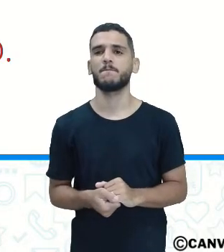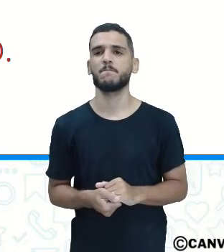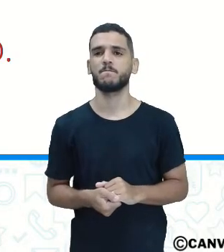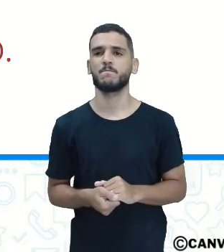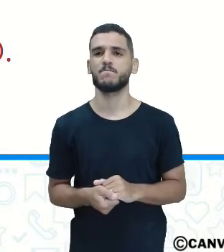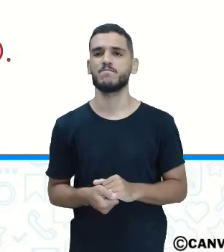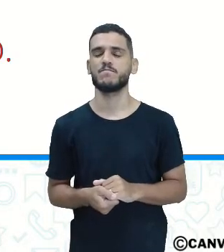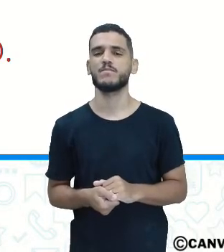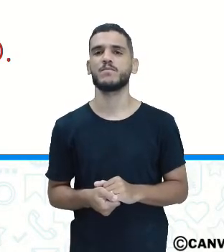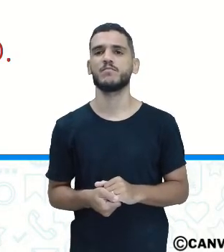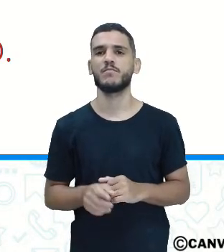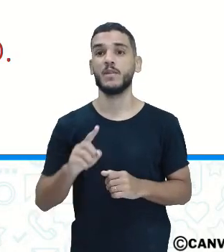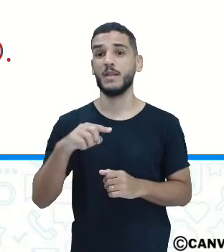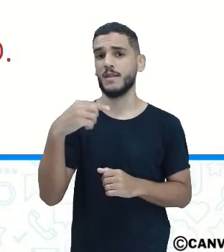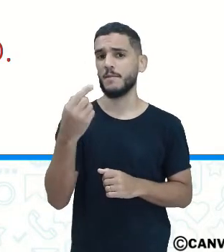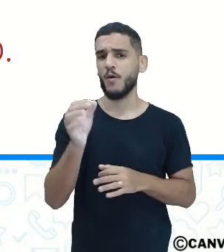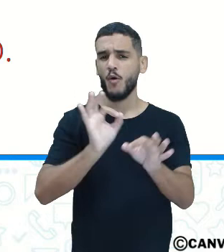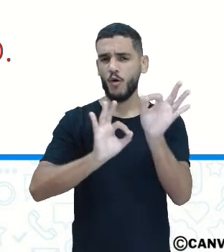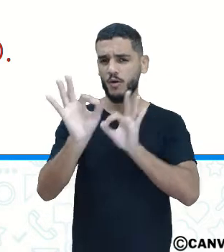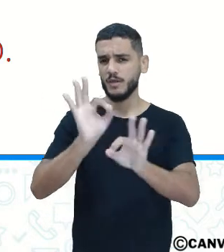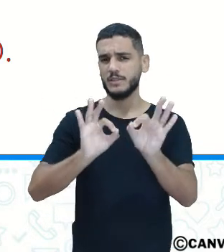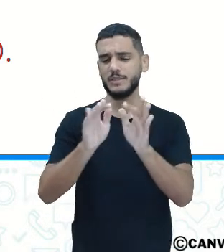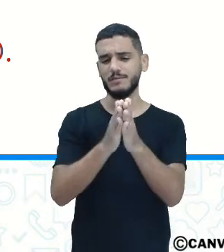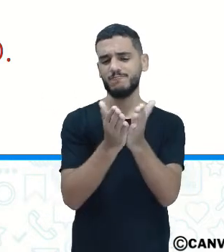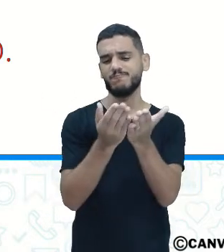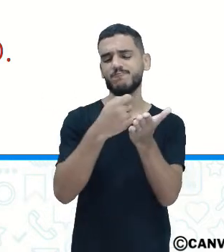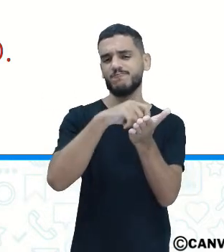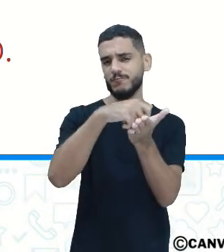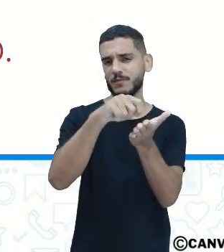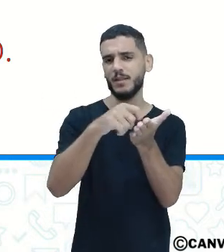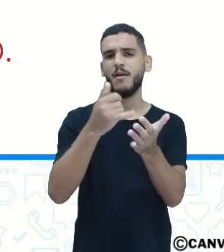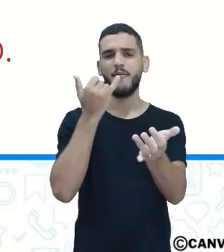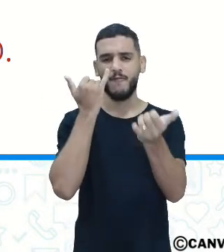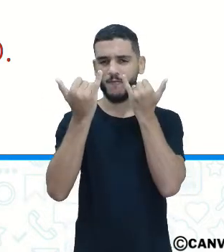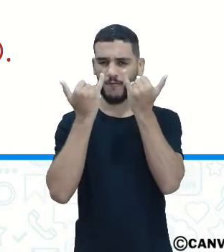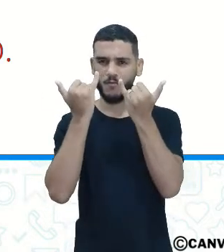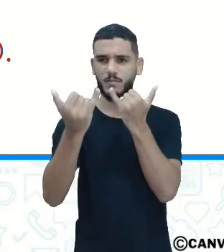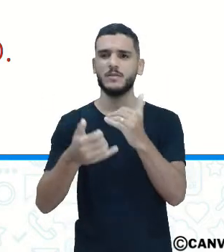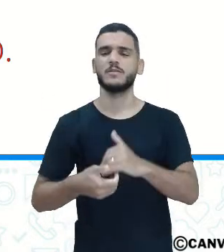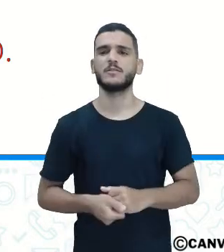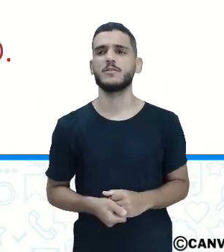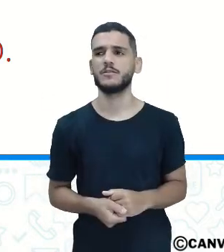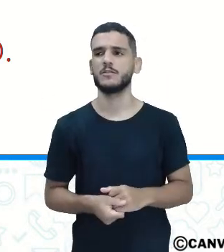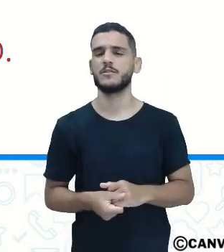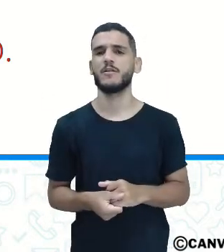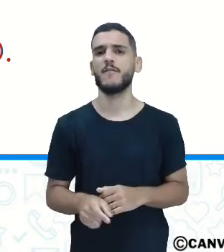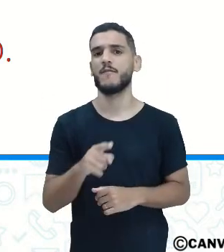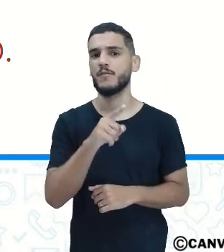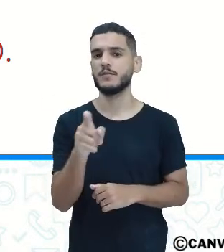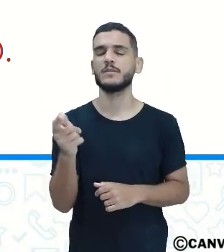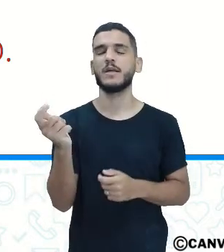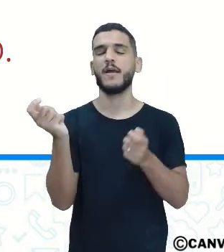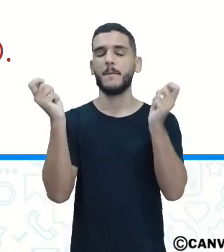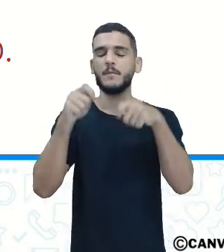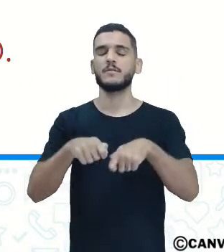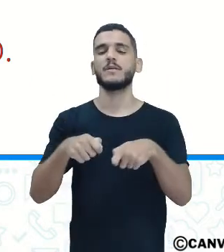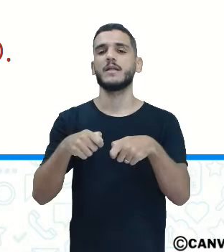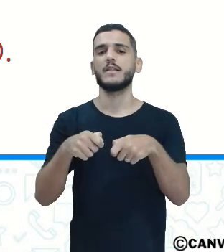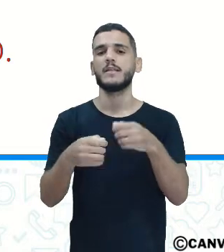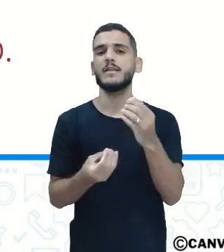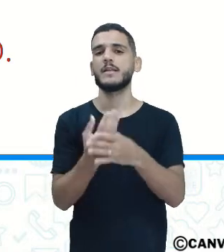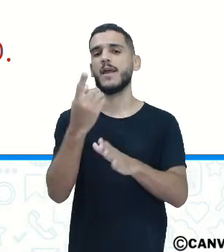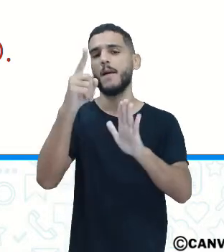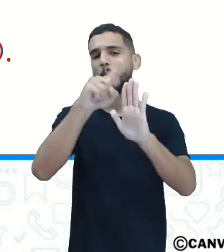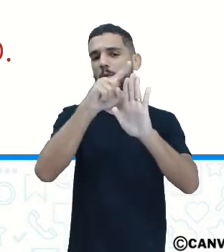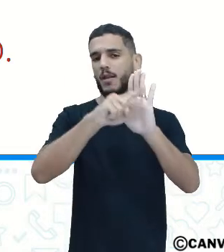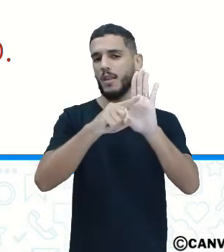pesquisa, e depois organiza no seu caderno essas informações, e aí você vai fazer uma lista, uma